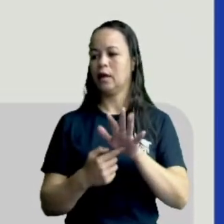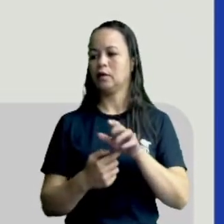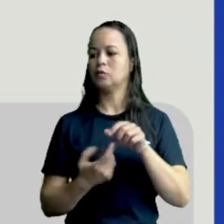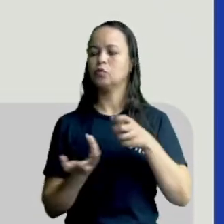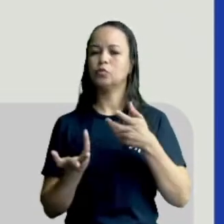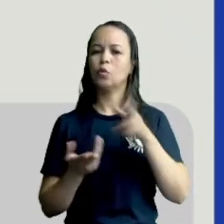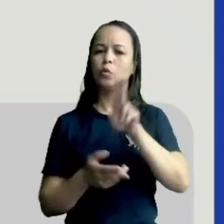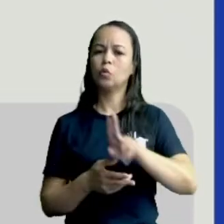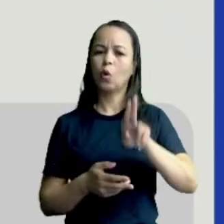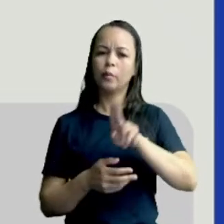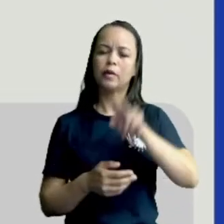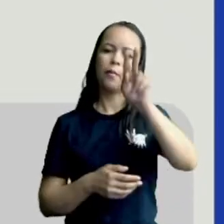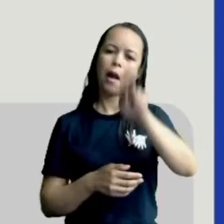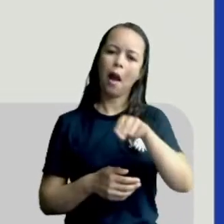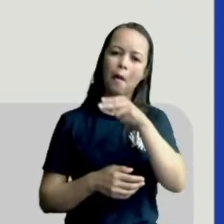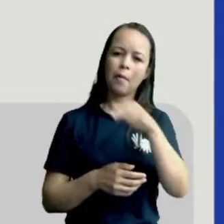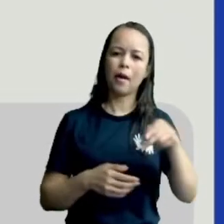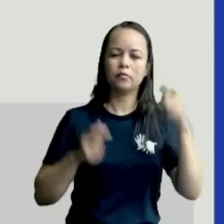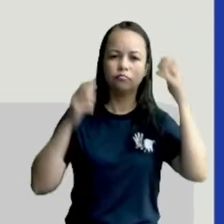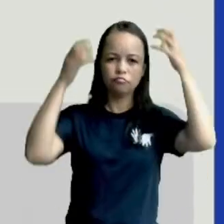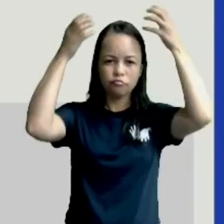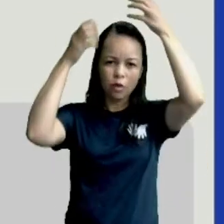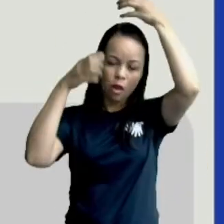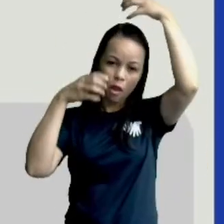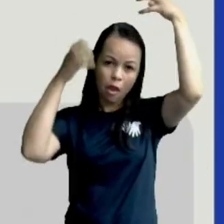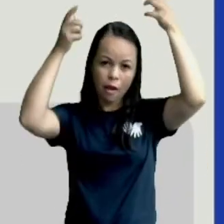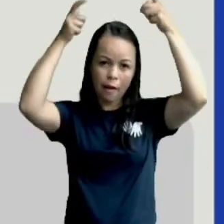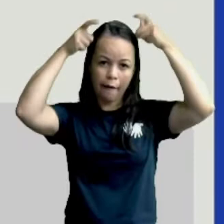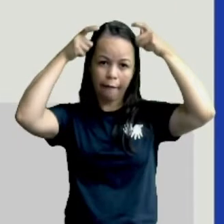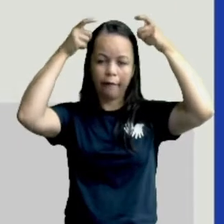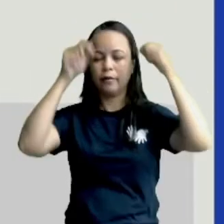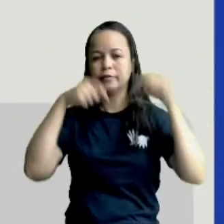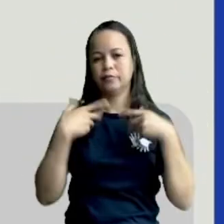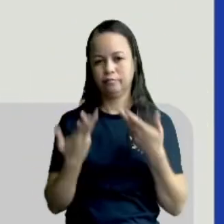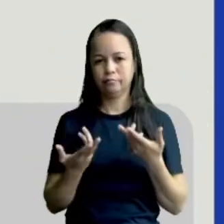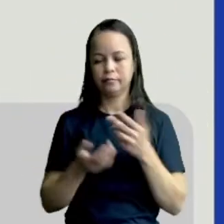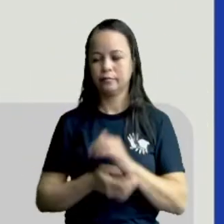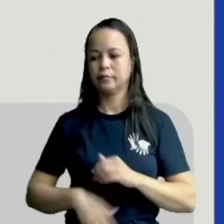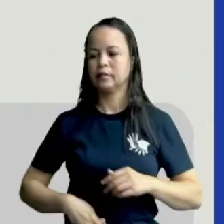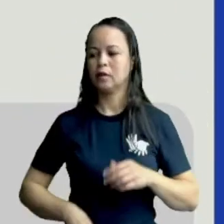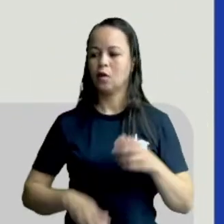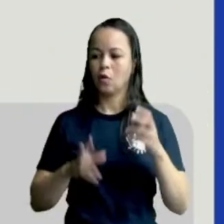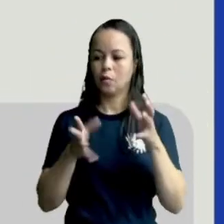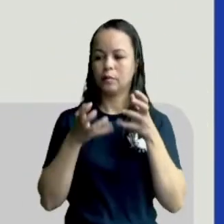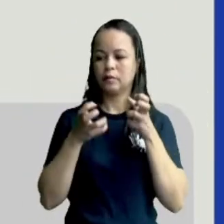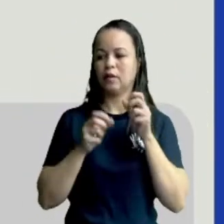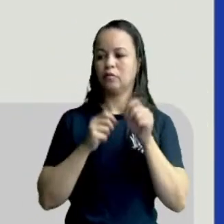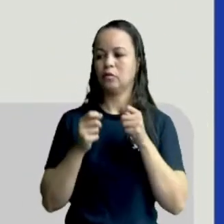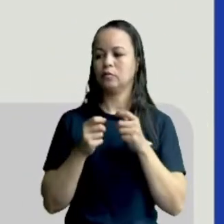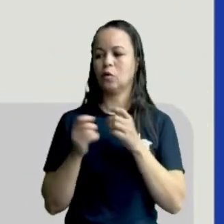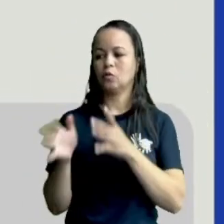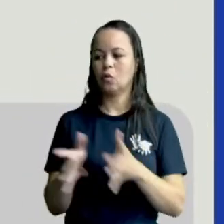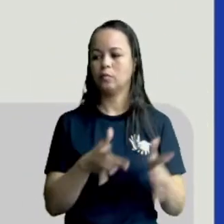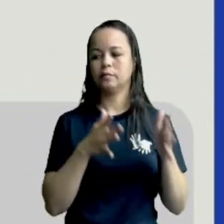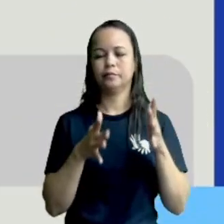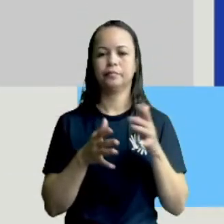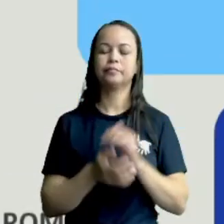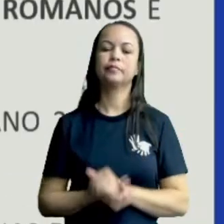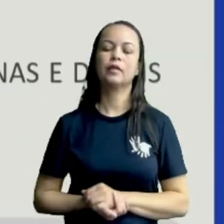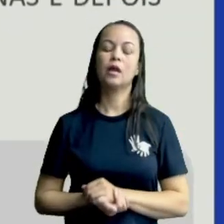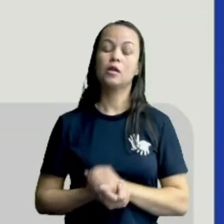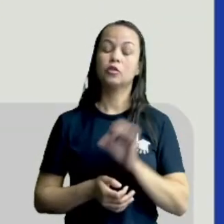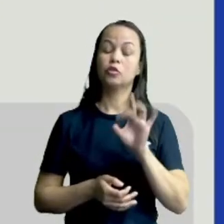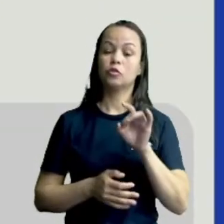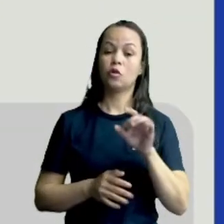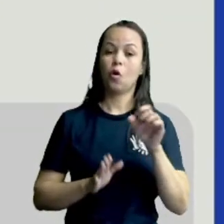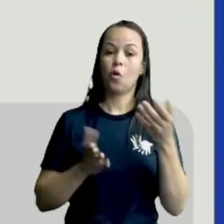papas e reis, dentre outros. Pesquisem aí essas outras informações, que a gente hoje vai se deter apenas ao século, beleza?